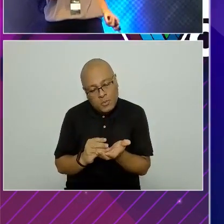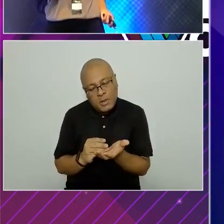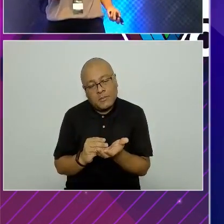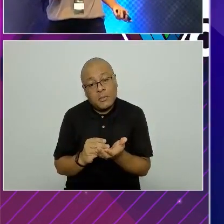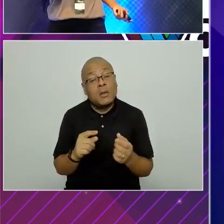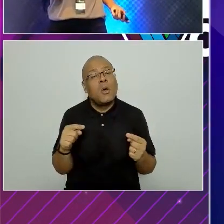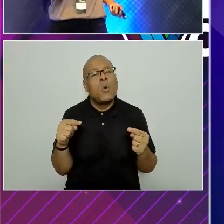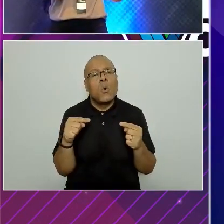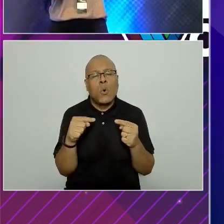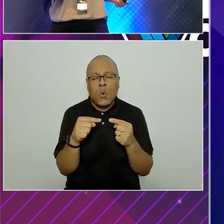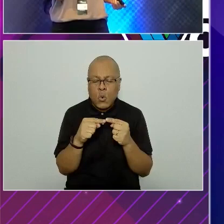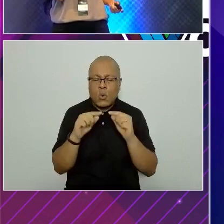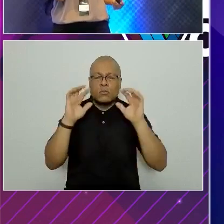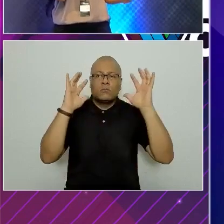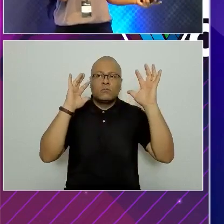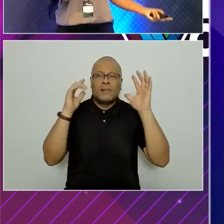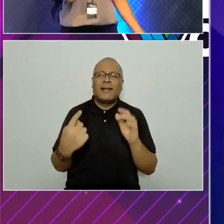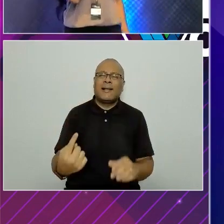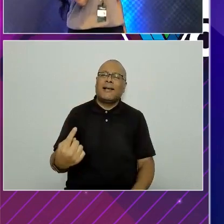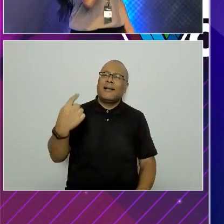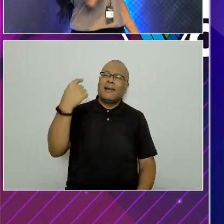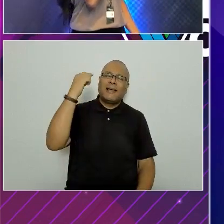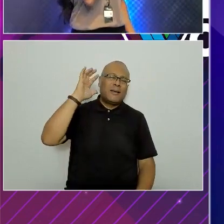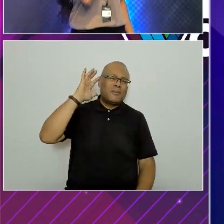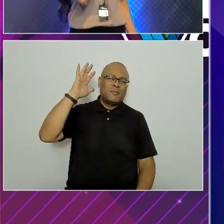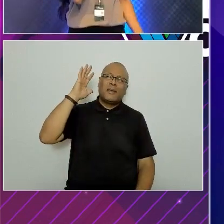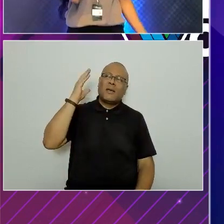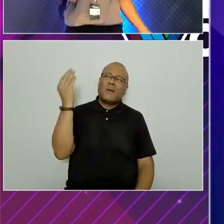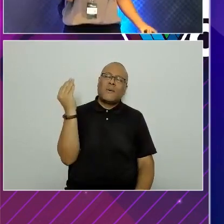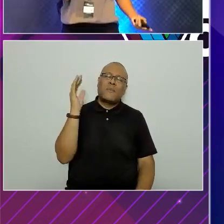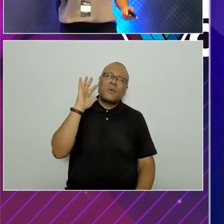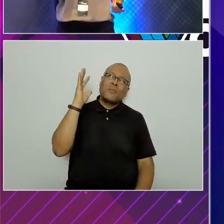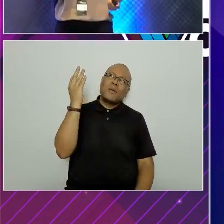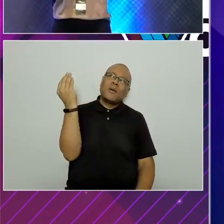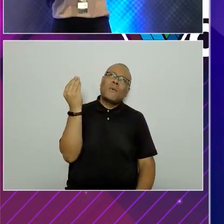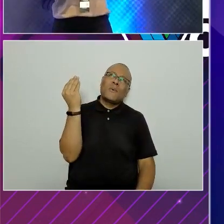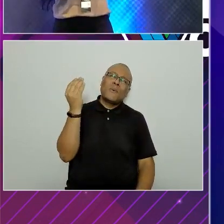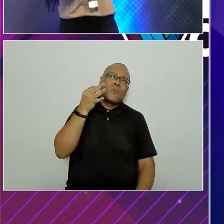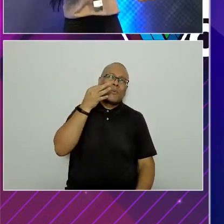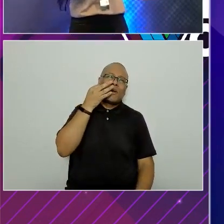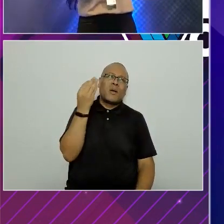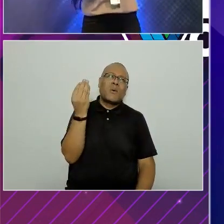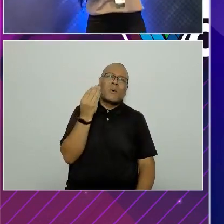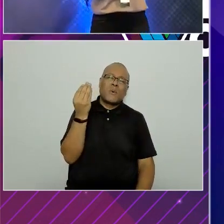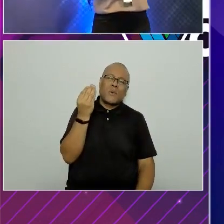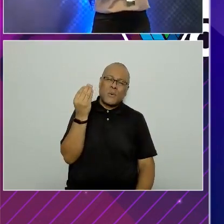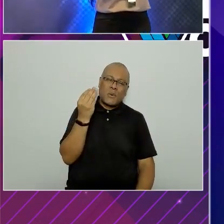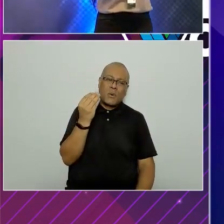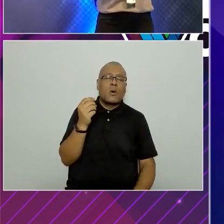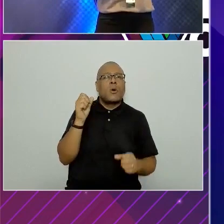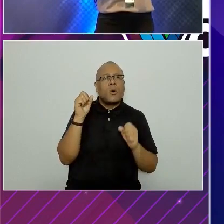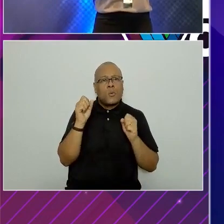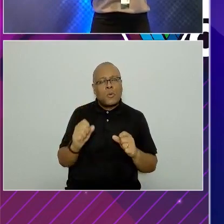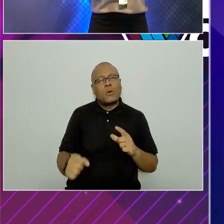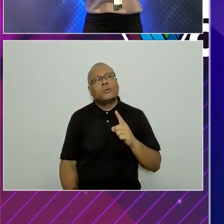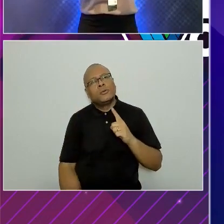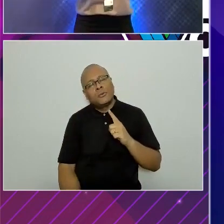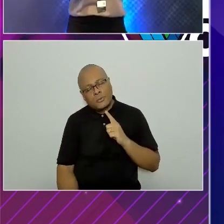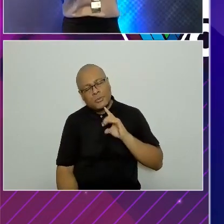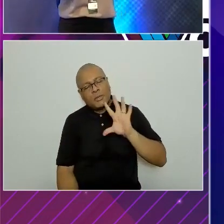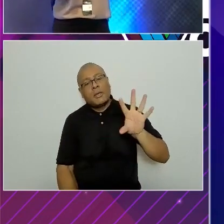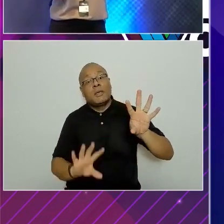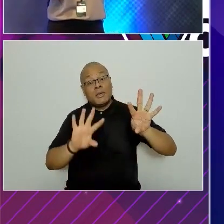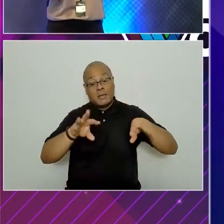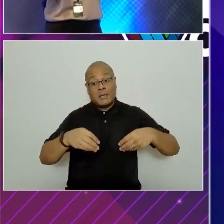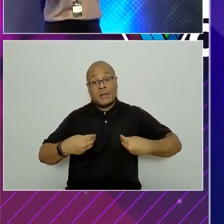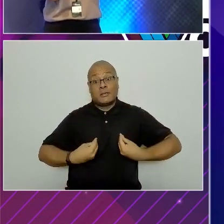sentido essa reflexão lá atrás, de pensar, poxa, como que eu penso, né, como ser humano? O que que eu posso ter de inspiração como